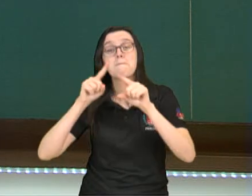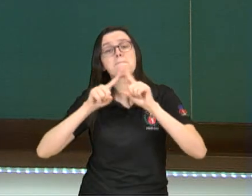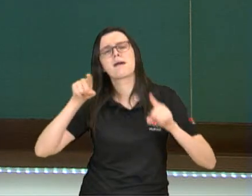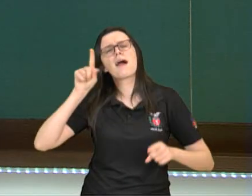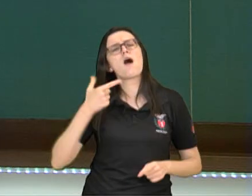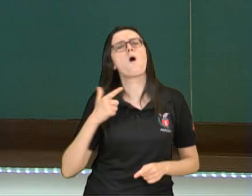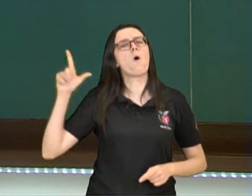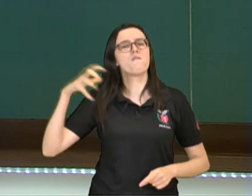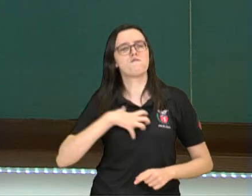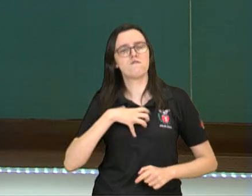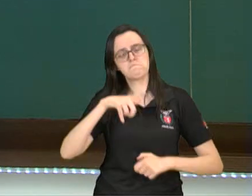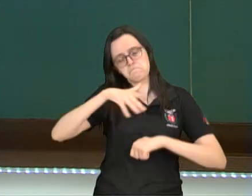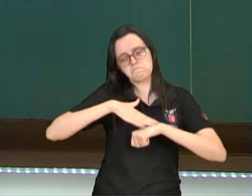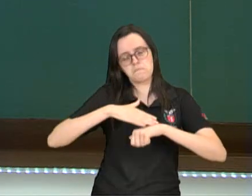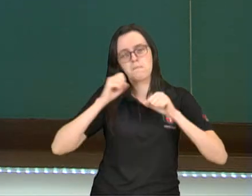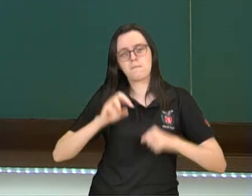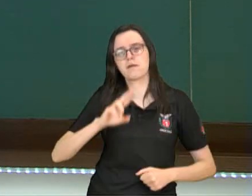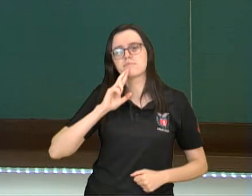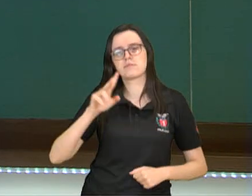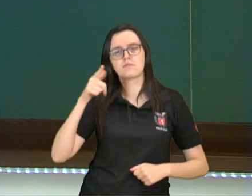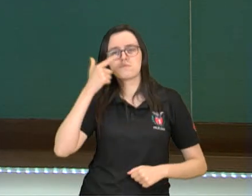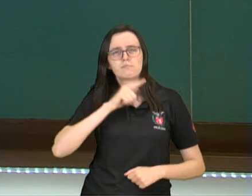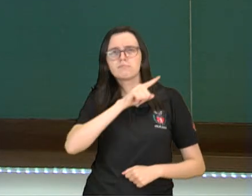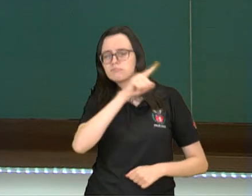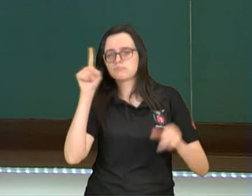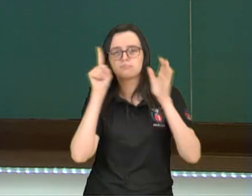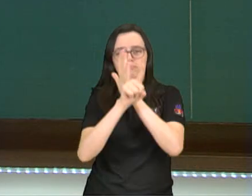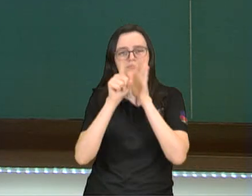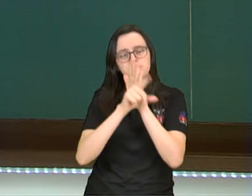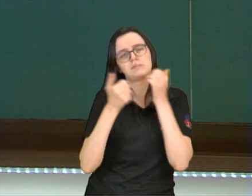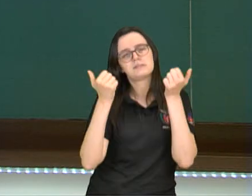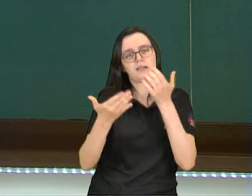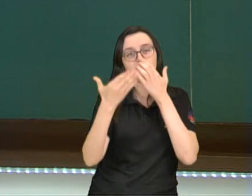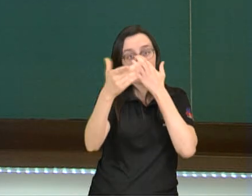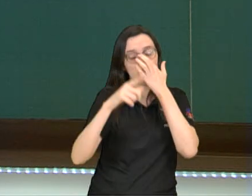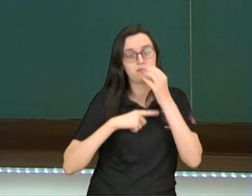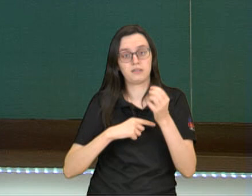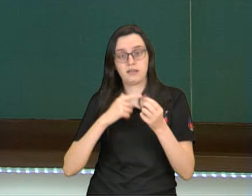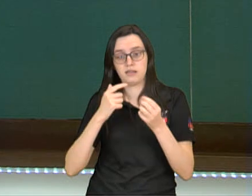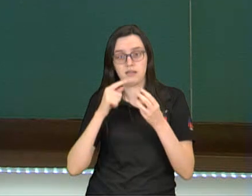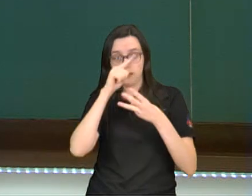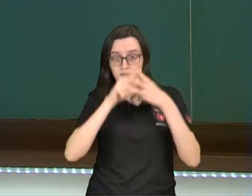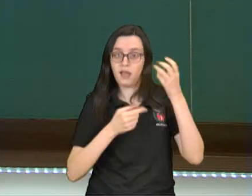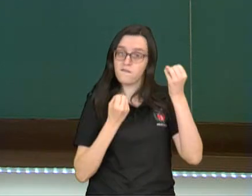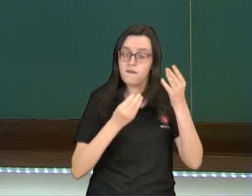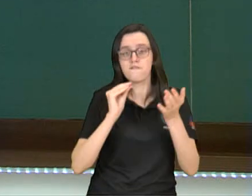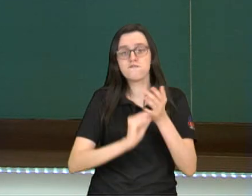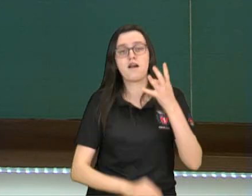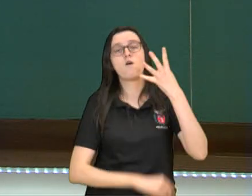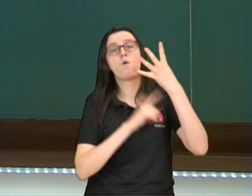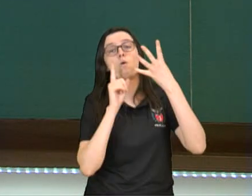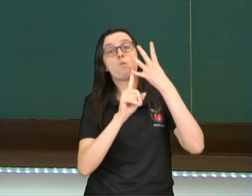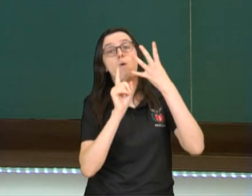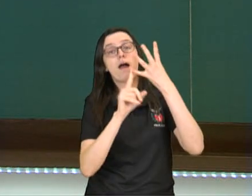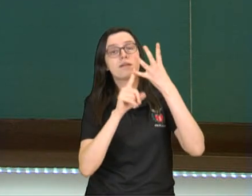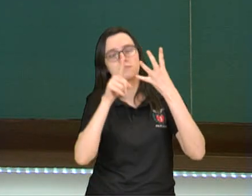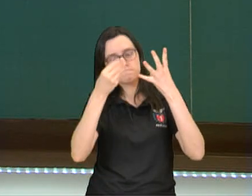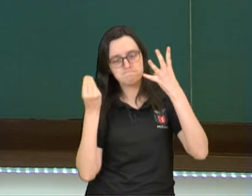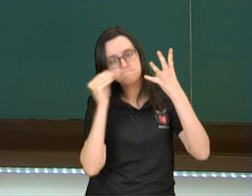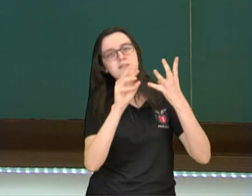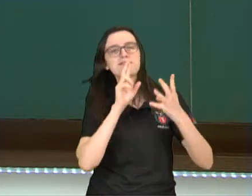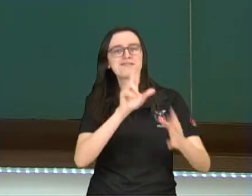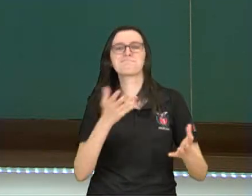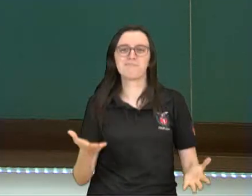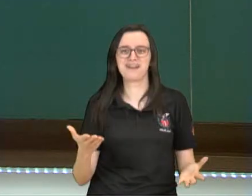outra forma que você tem de resolver essas situações que são dadas 3 informações e falta uma quarta, tá